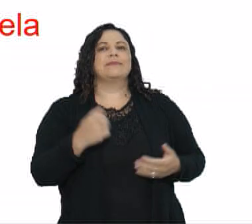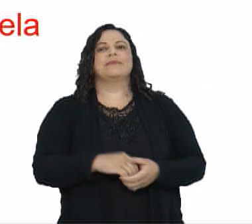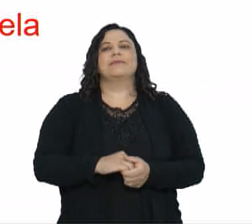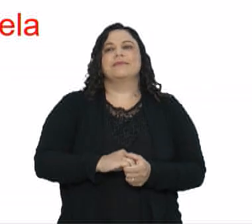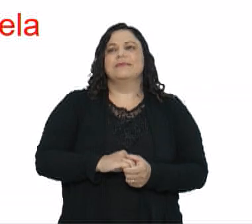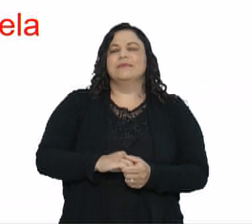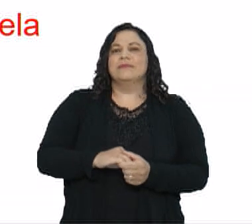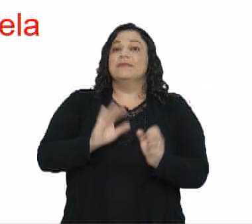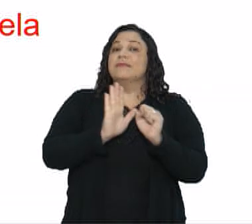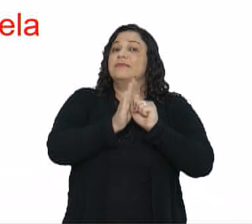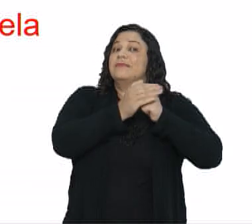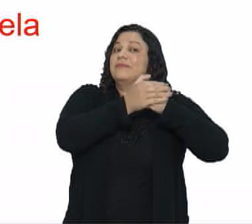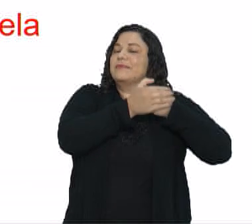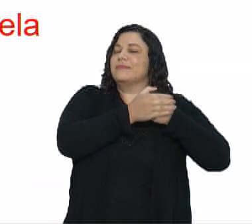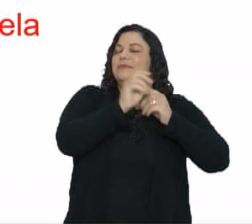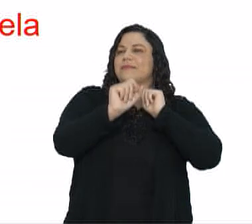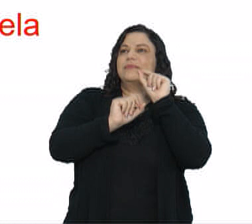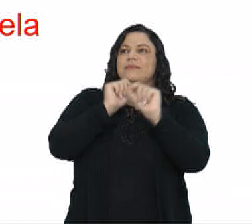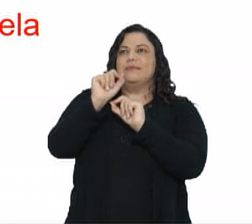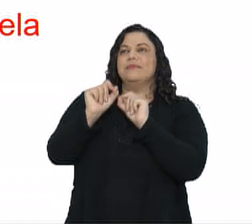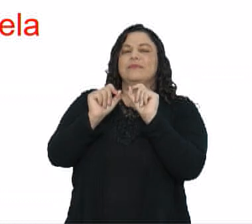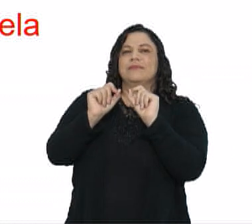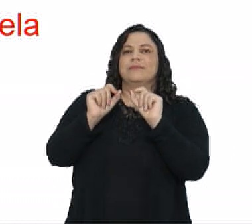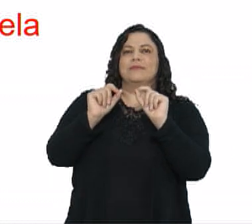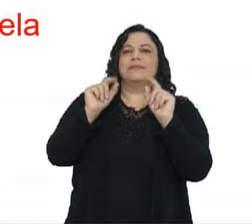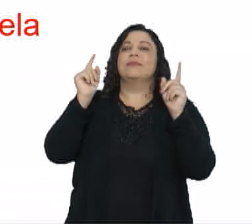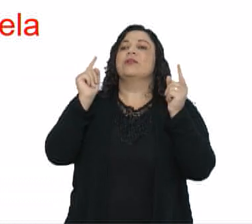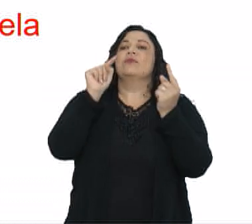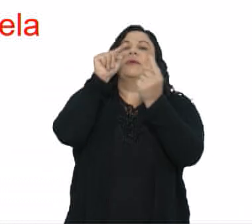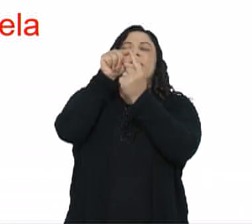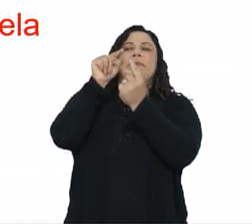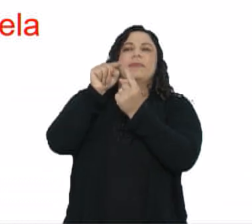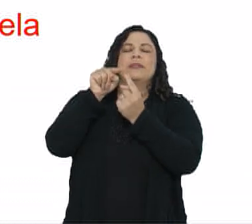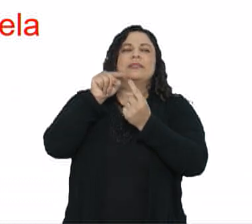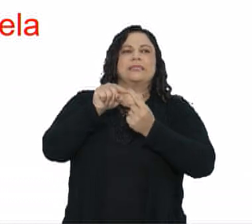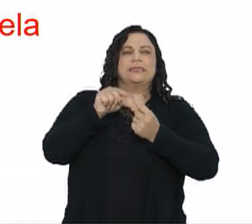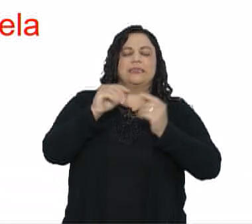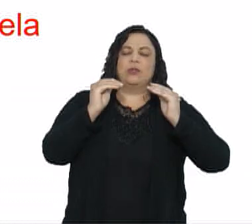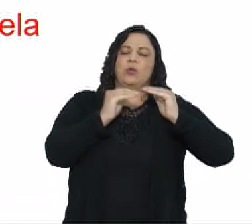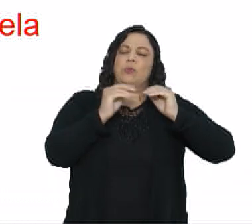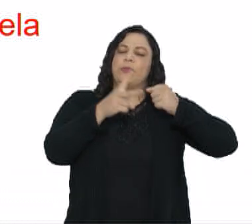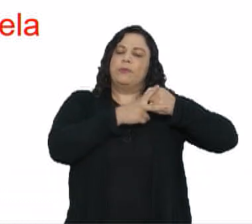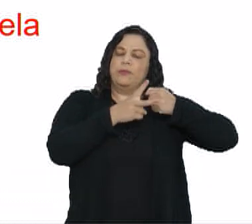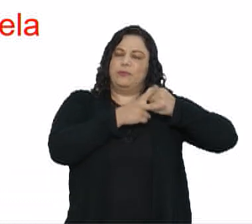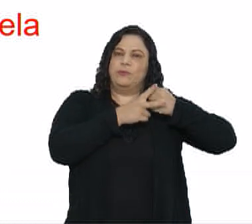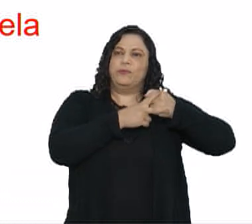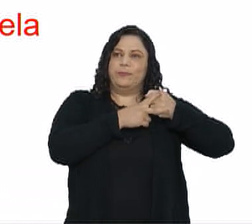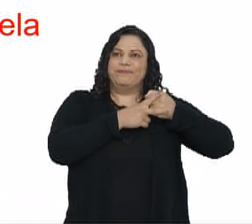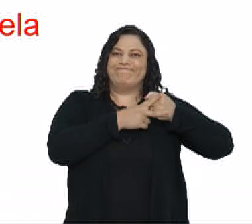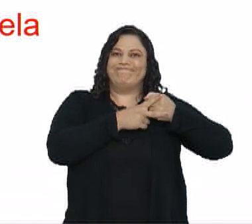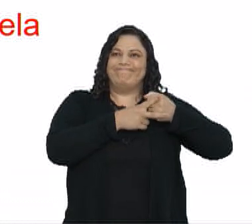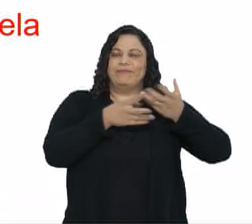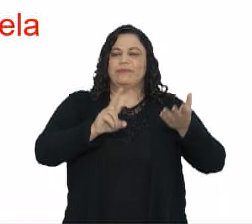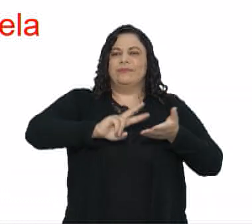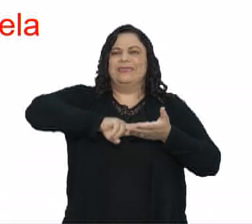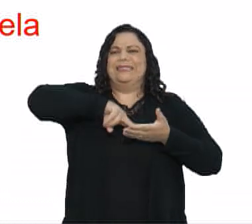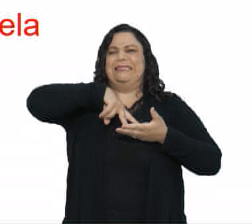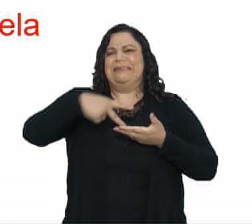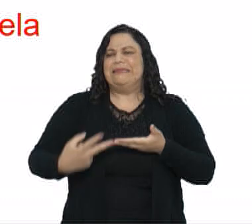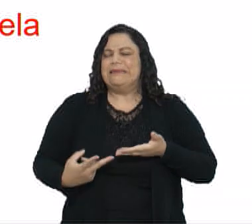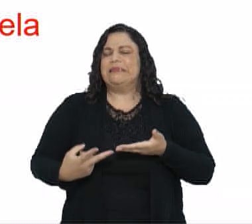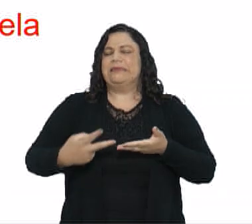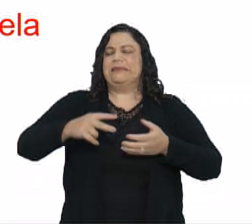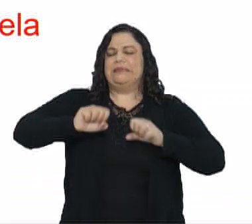Sujeito oculto, eu, determinado pela desinência verbal ali. Então eu consigo detectar. Caímos de